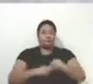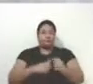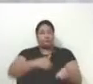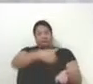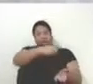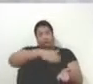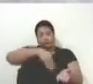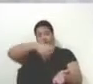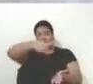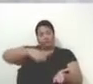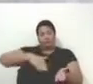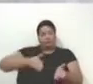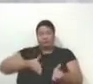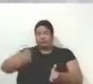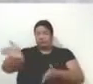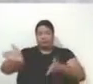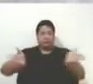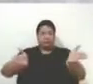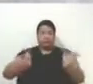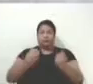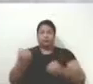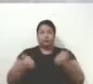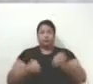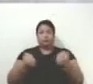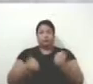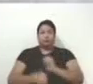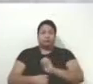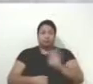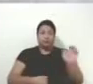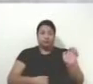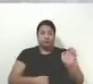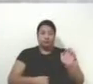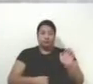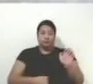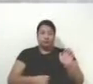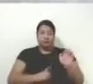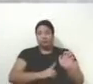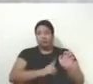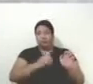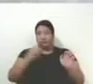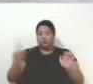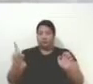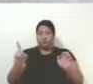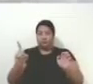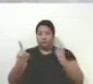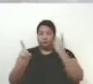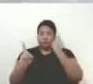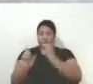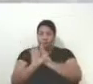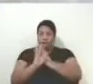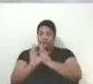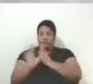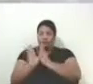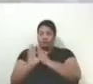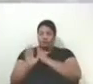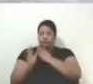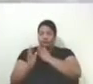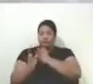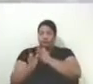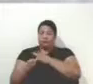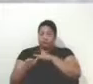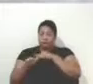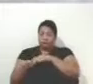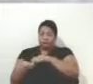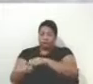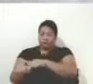faixas, aonde joga os veículos da esquerda para a mão direita, para formar uma fila de mão única no